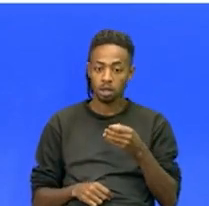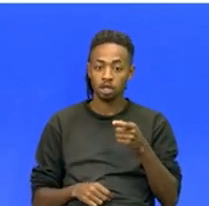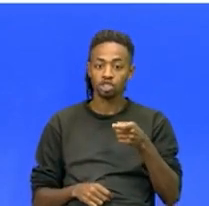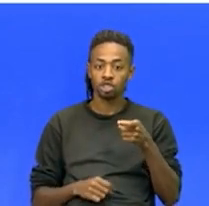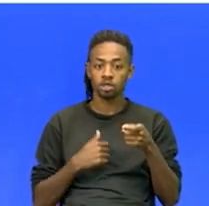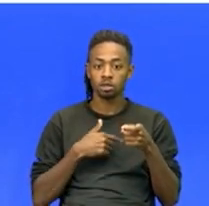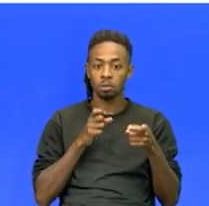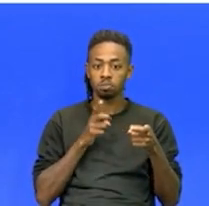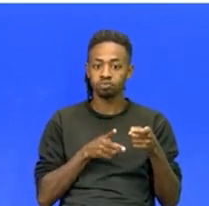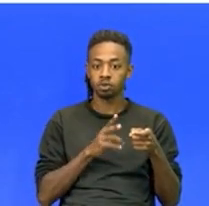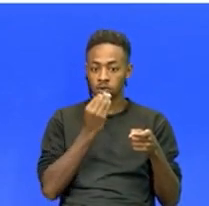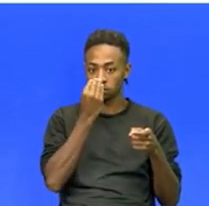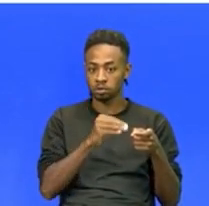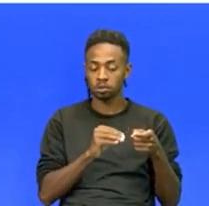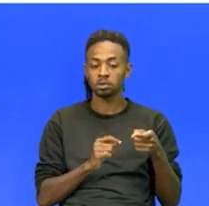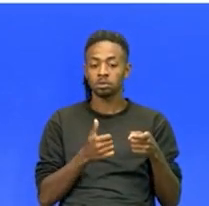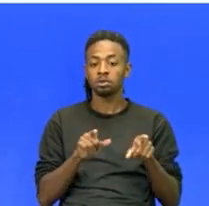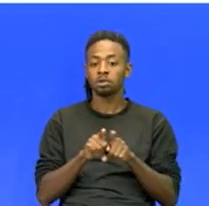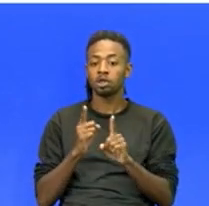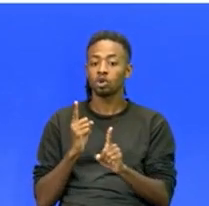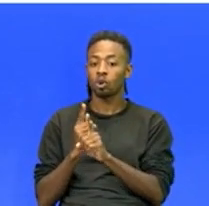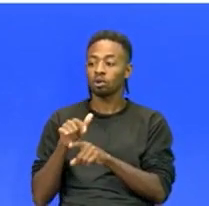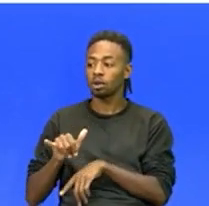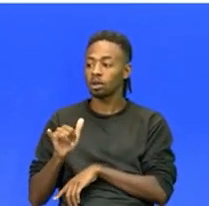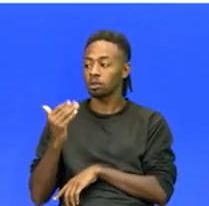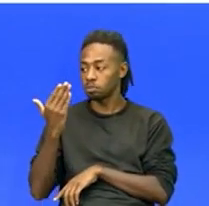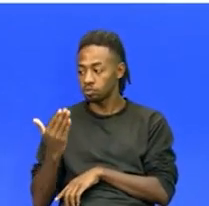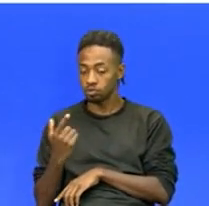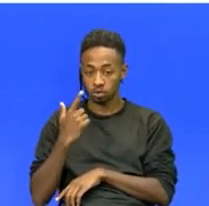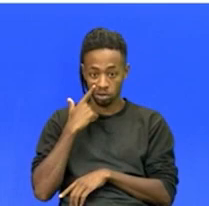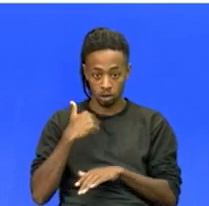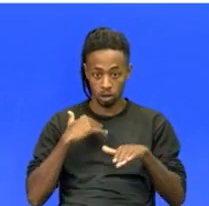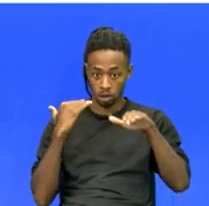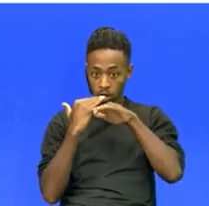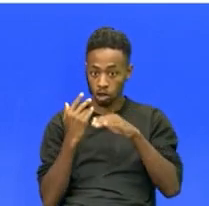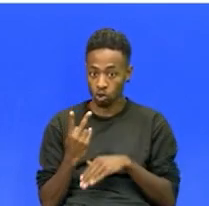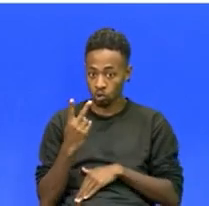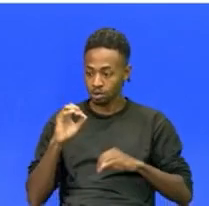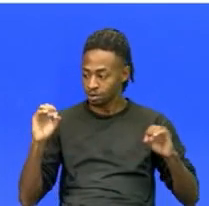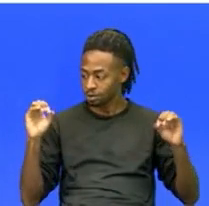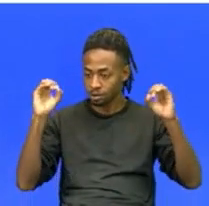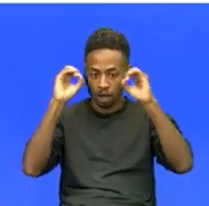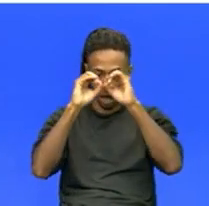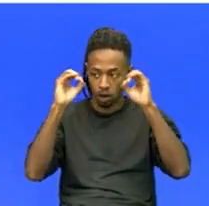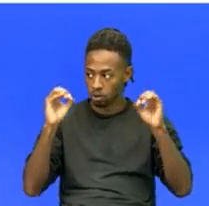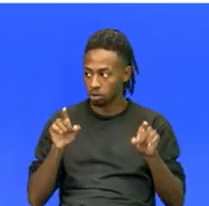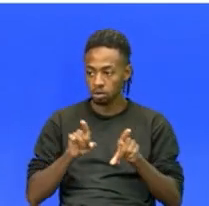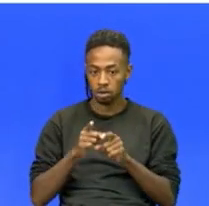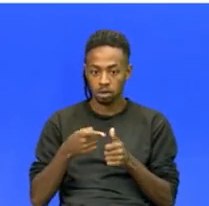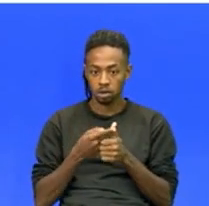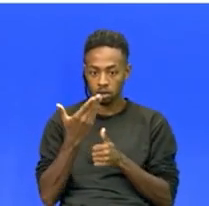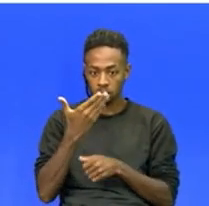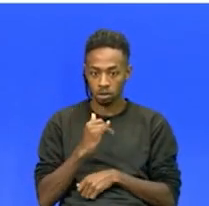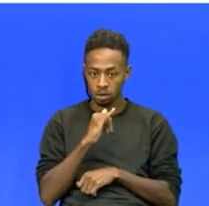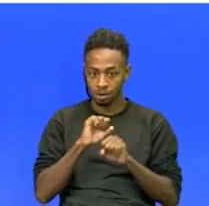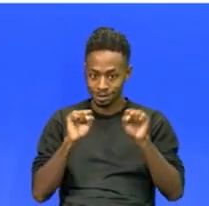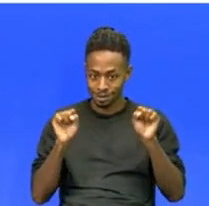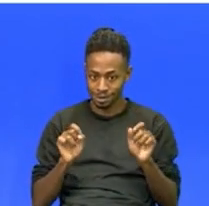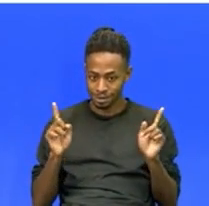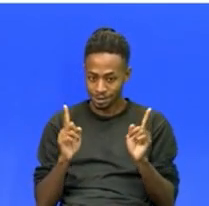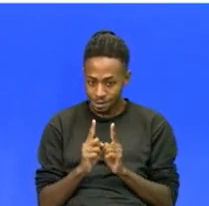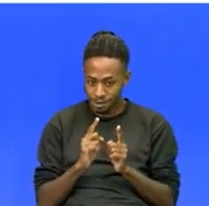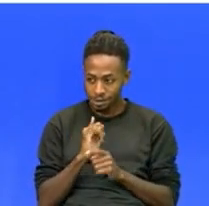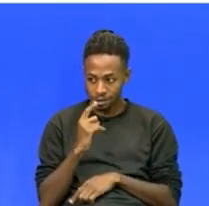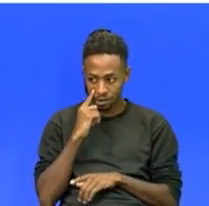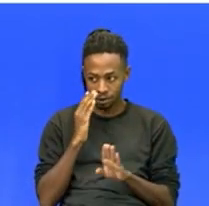e encontra a derivada de y. Igualando esses dois a zero, tem essa pequeno sistema aqui